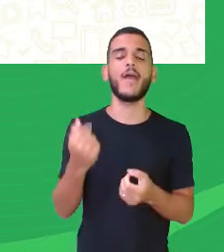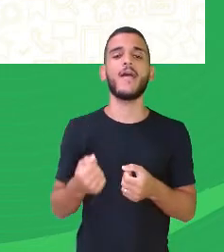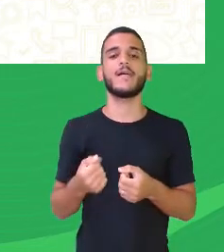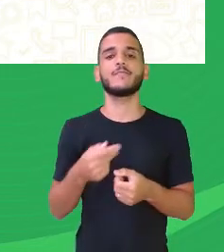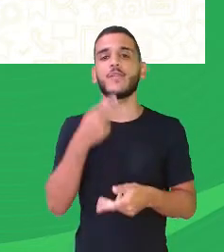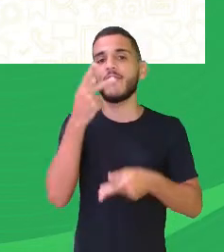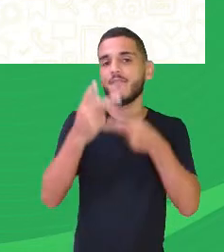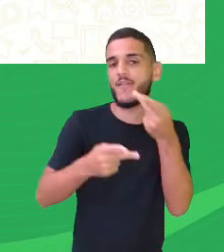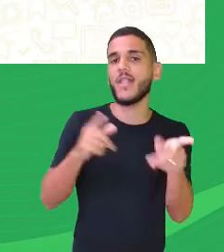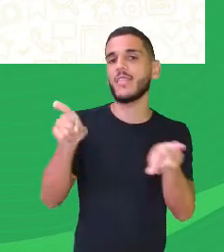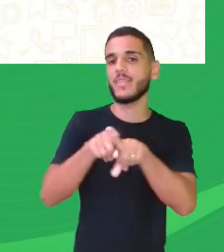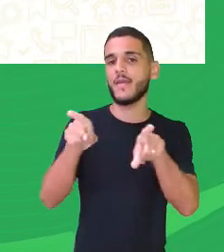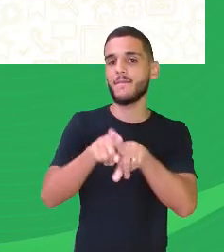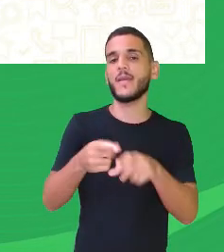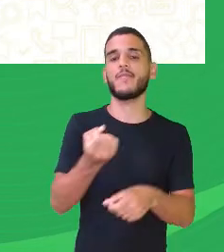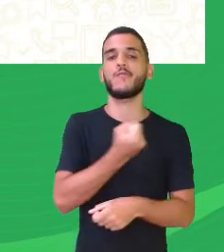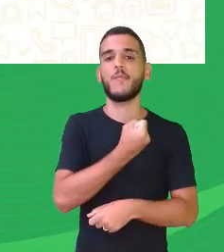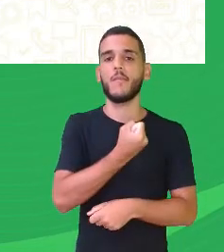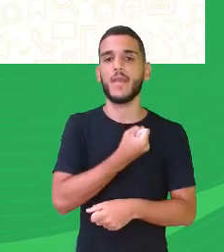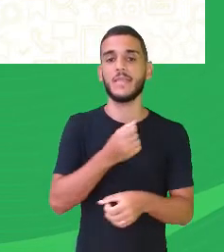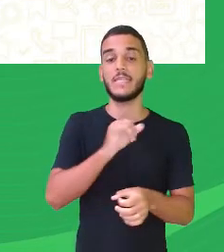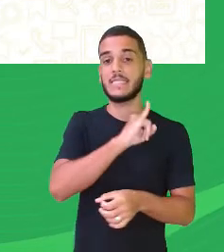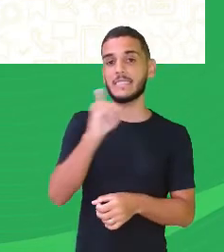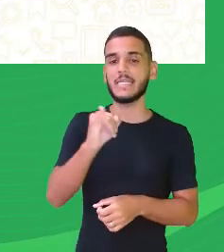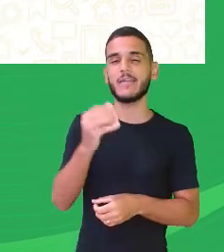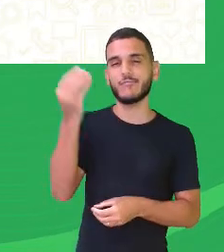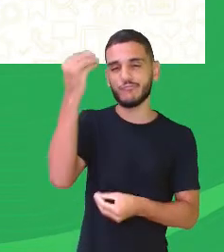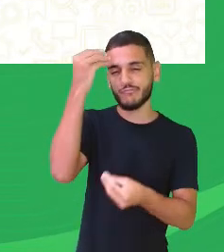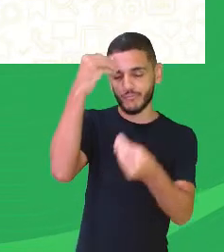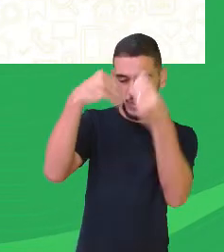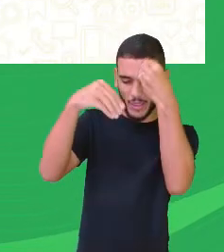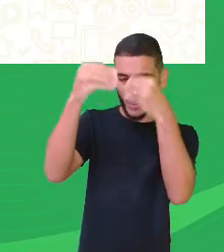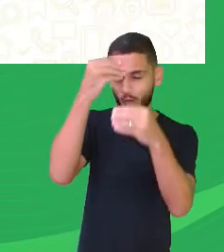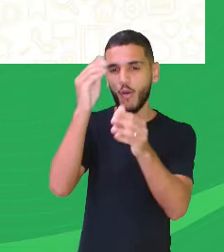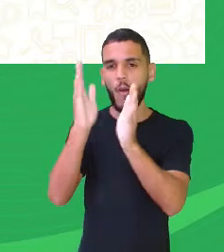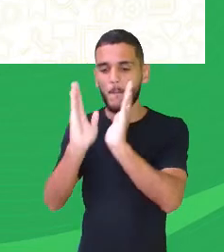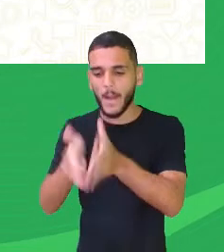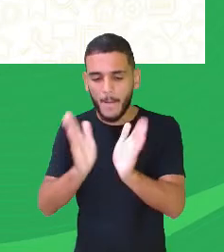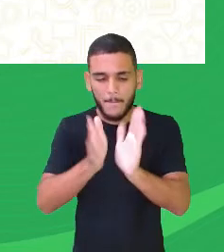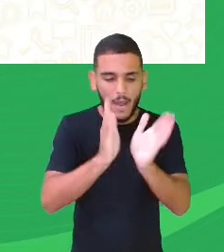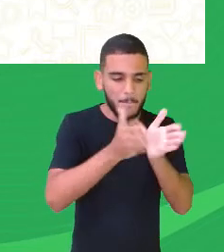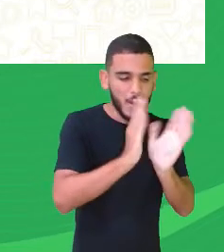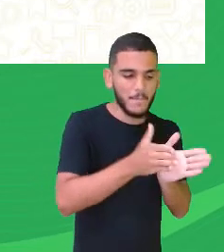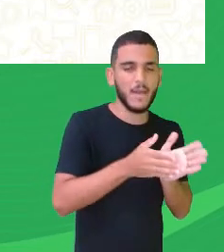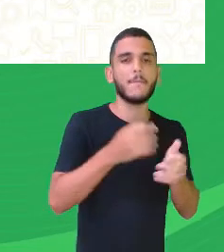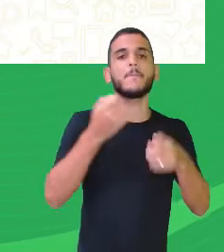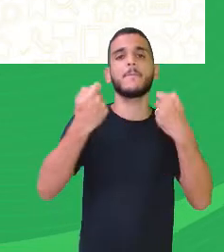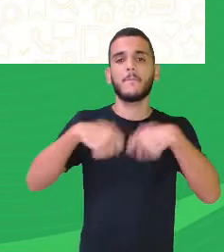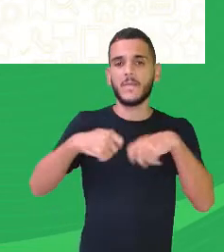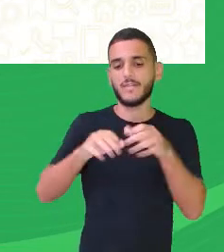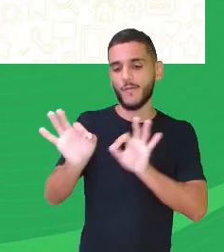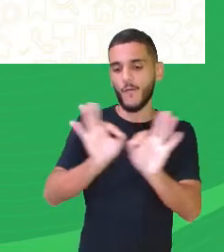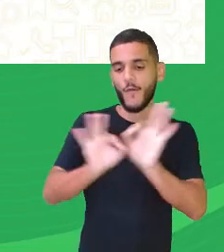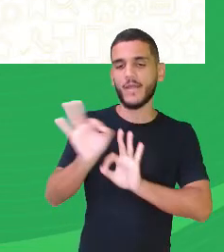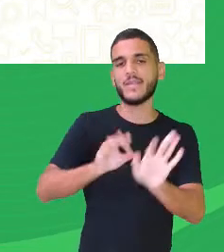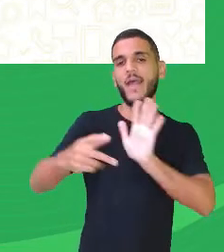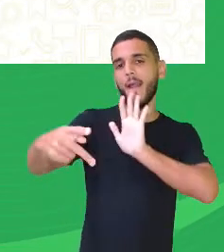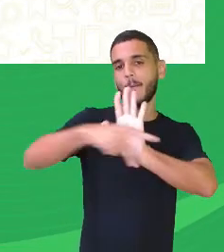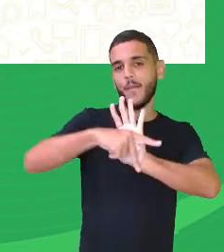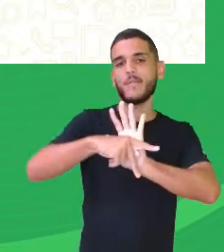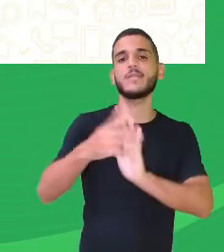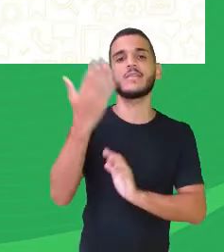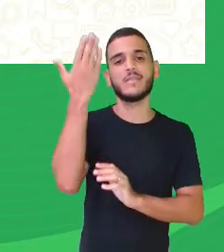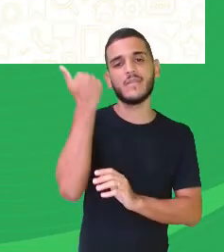relata sequências corretas, né? Então a gente precisa também organizar isso para que ele se aproprie do